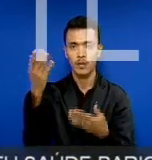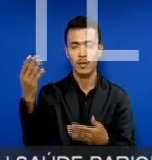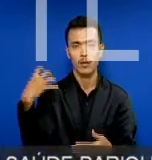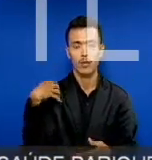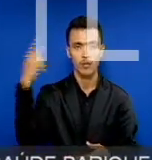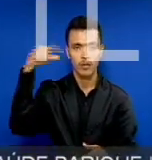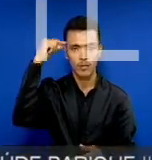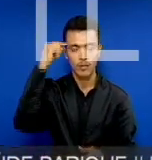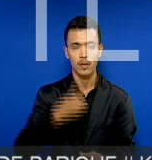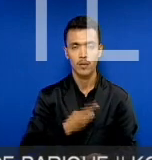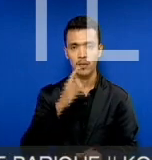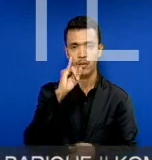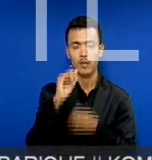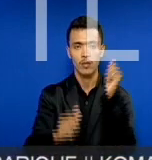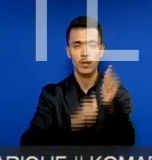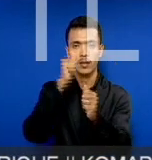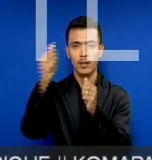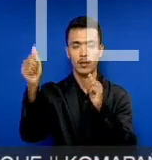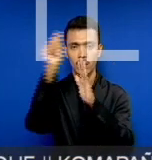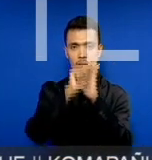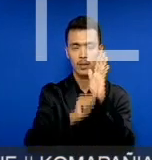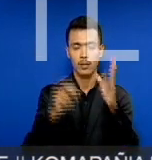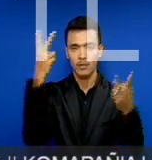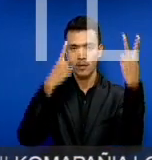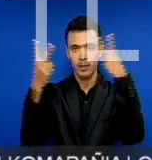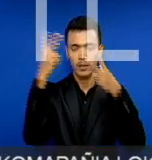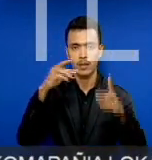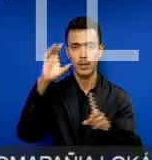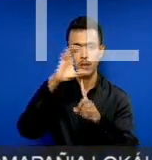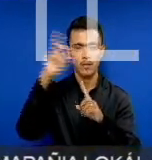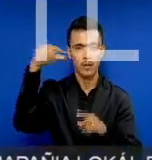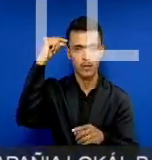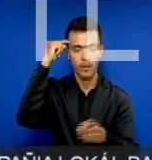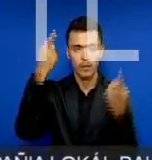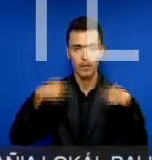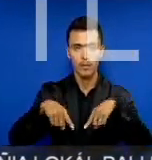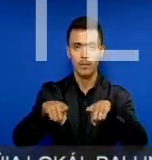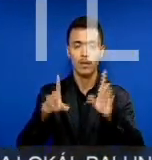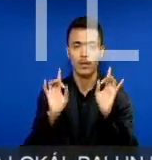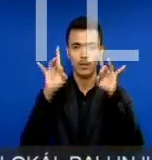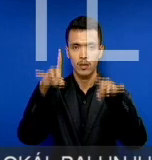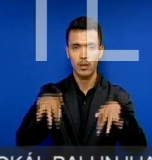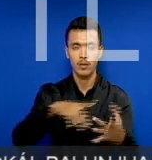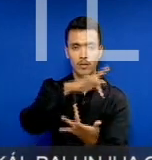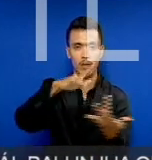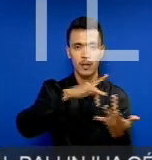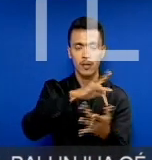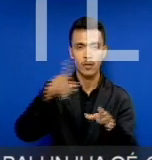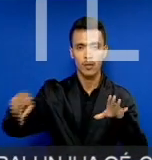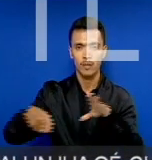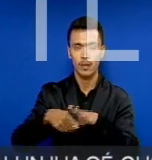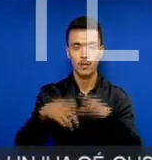Governo dele, onde atualiza a agenda visita chefe governo Nian para a Austrália. Viagem chefe governo Nian, onde participa